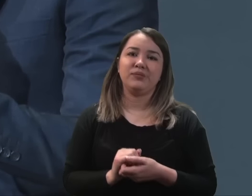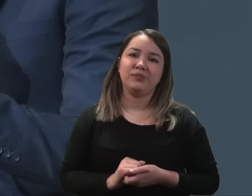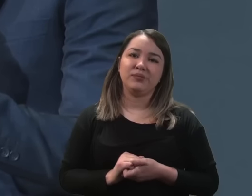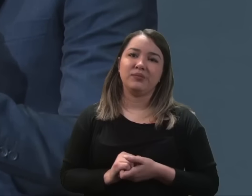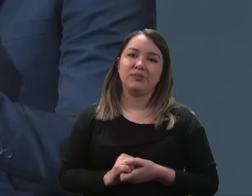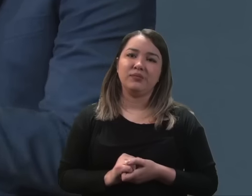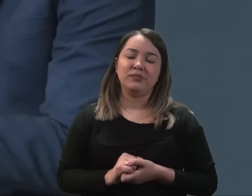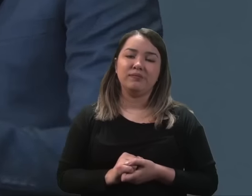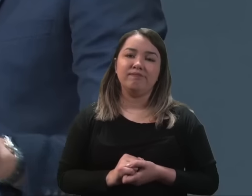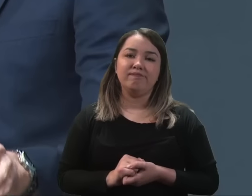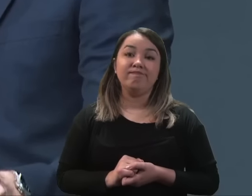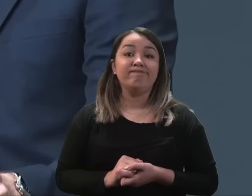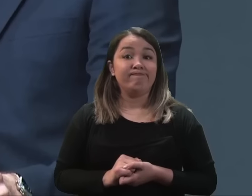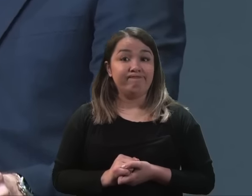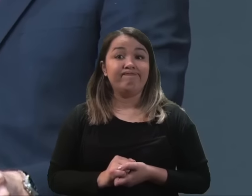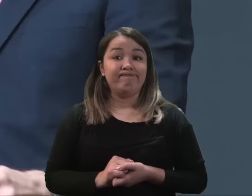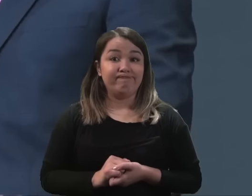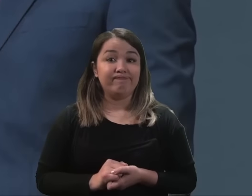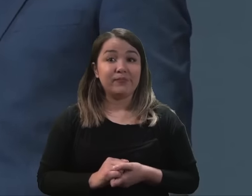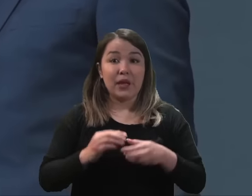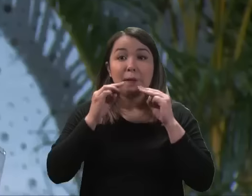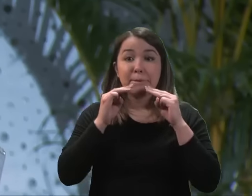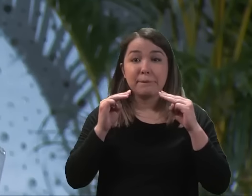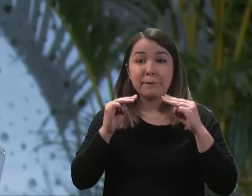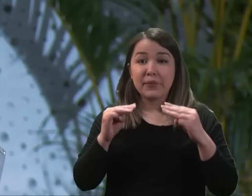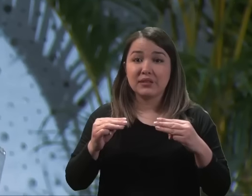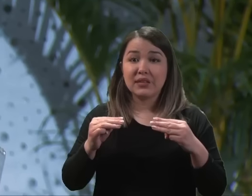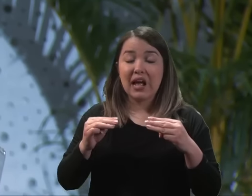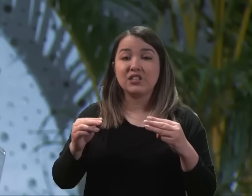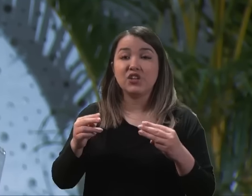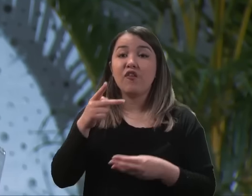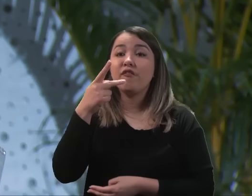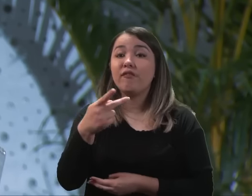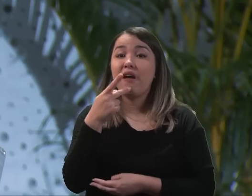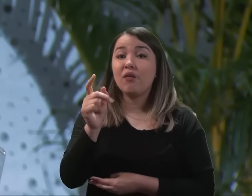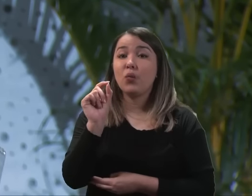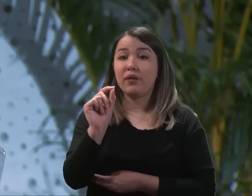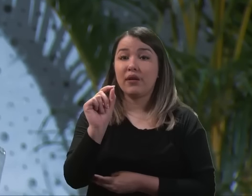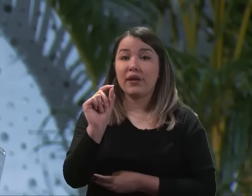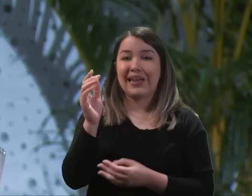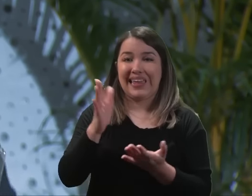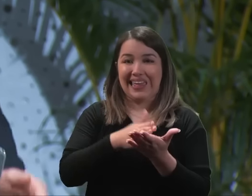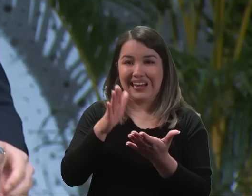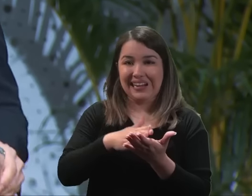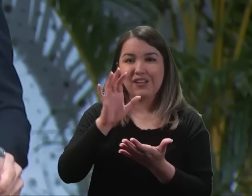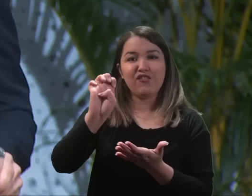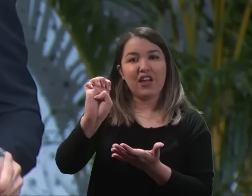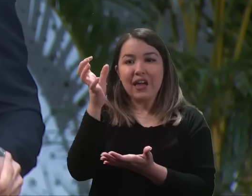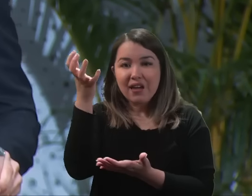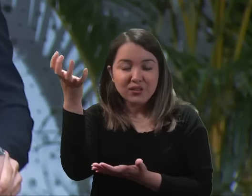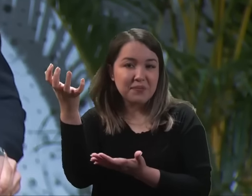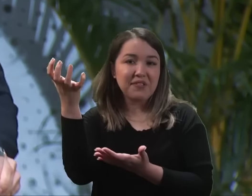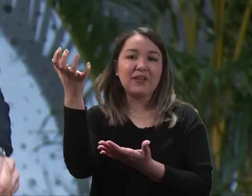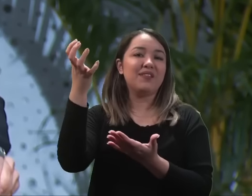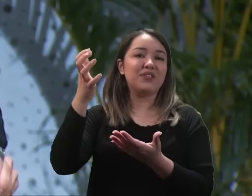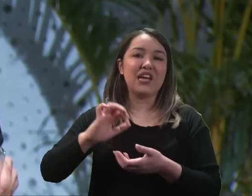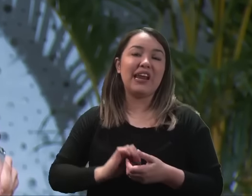e a mensagem inspirada nos diz o livro Patriarcas e Profetas a página 408